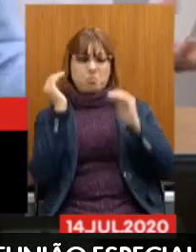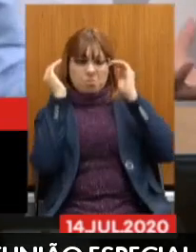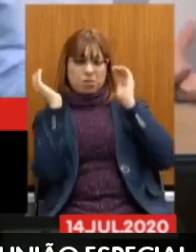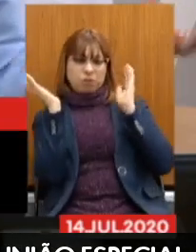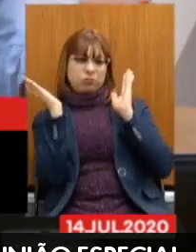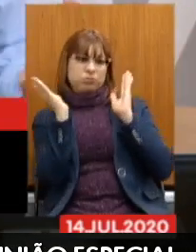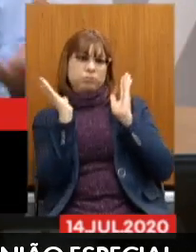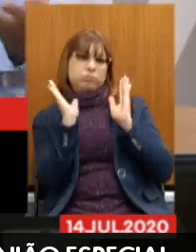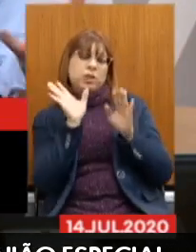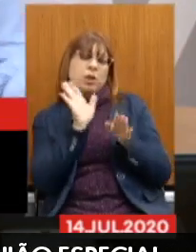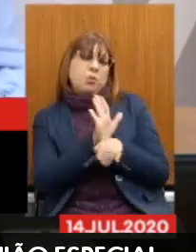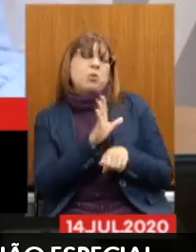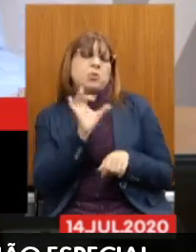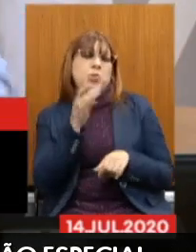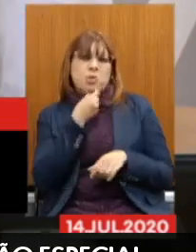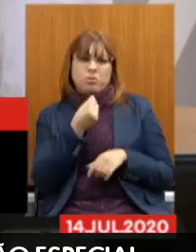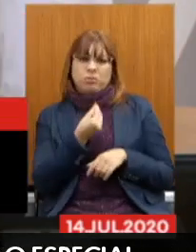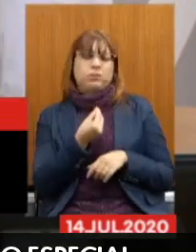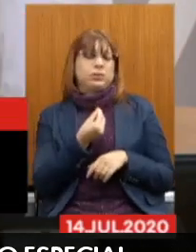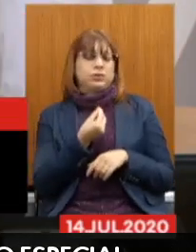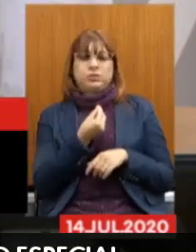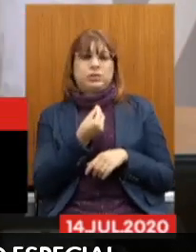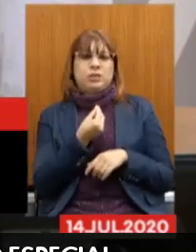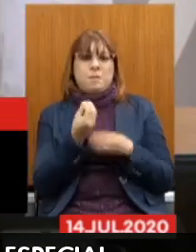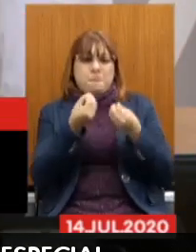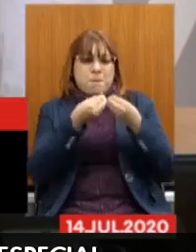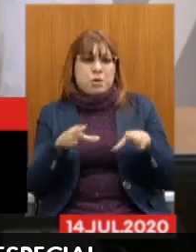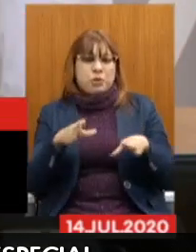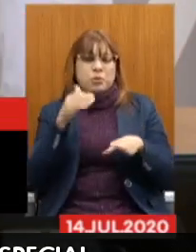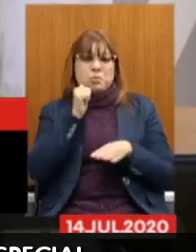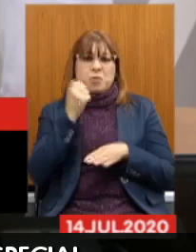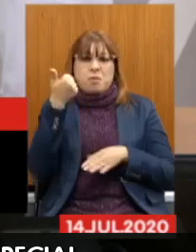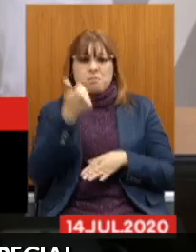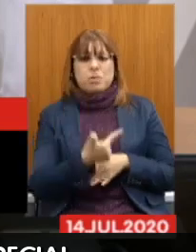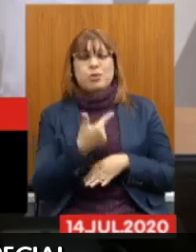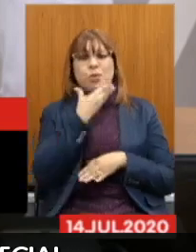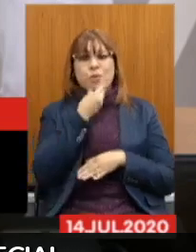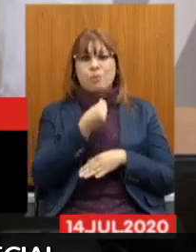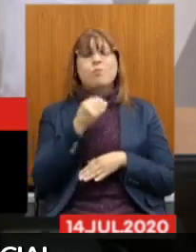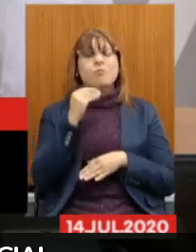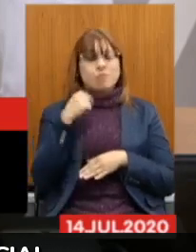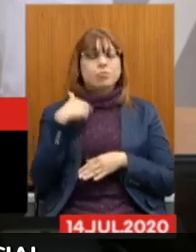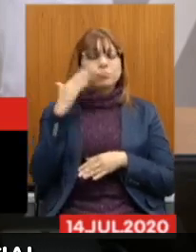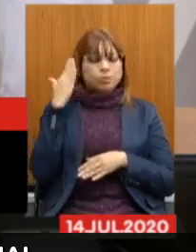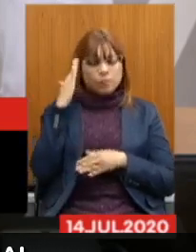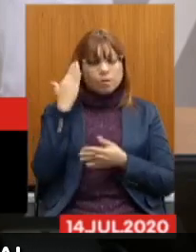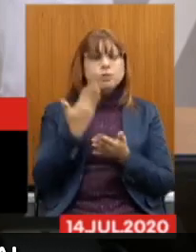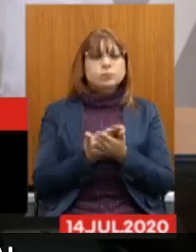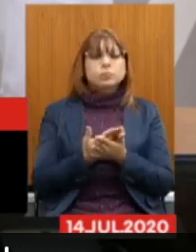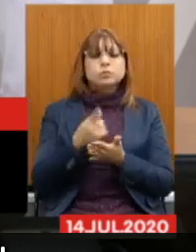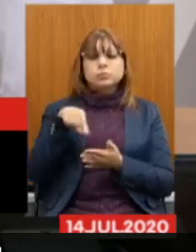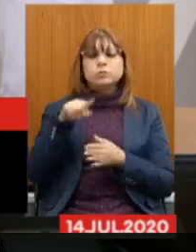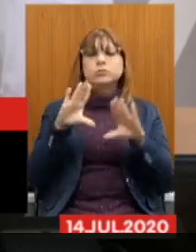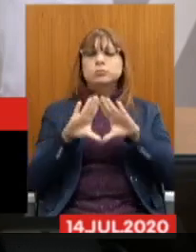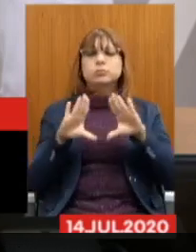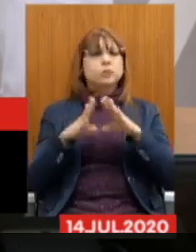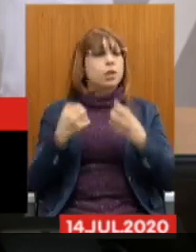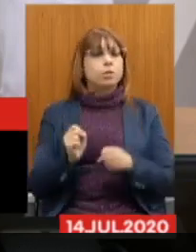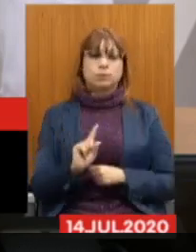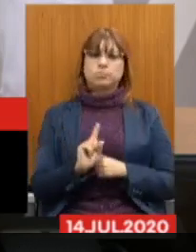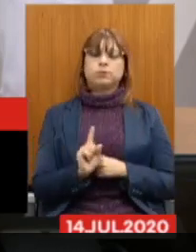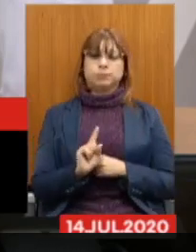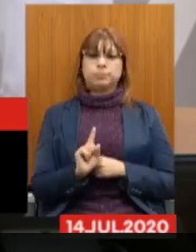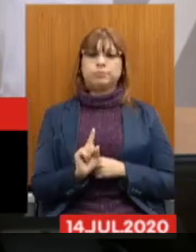as mulheres mais do que os homens, não vai encontrar coro nessa entidade.